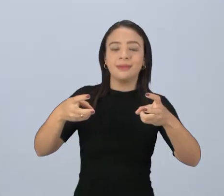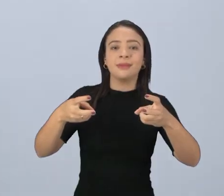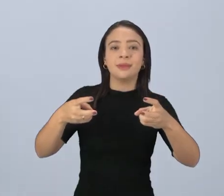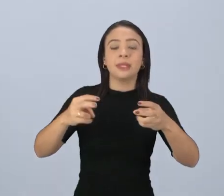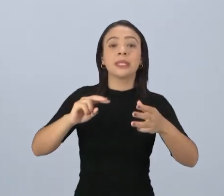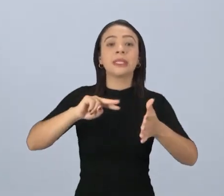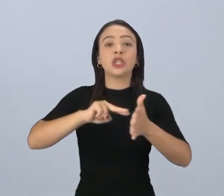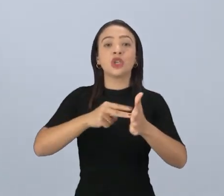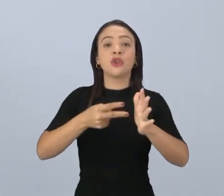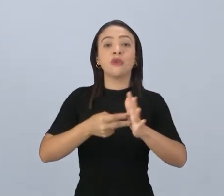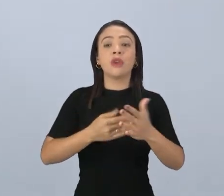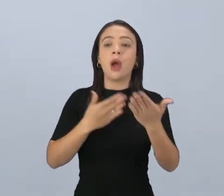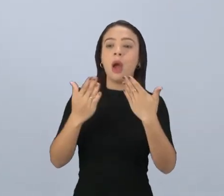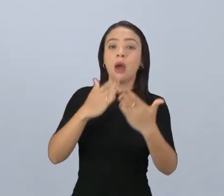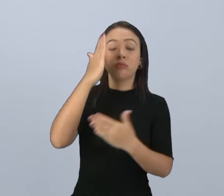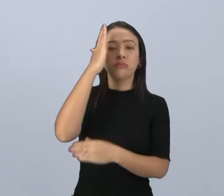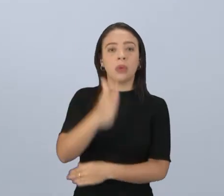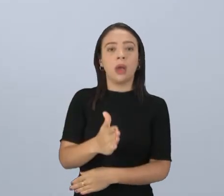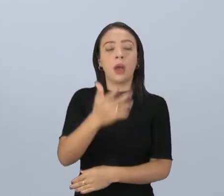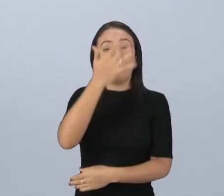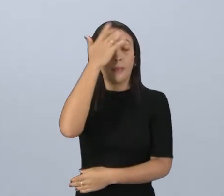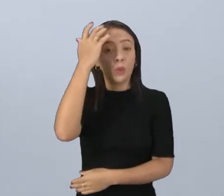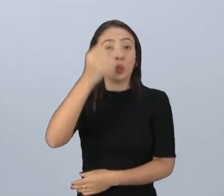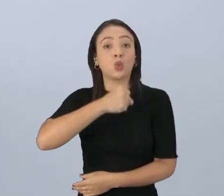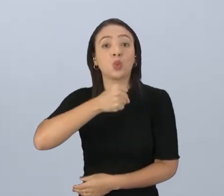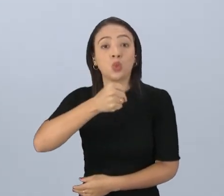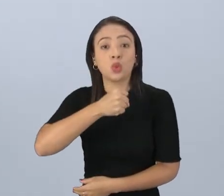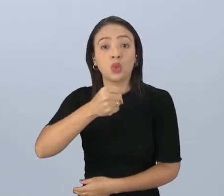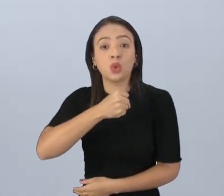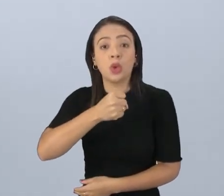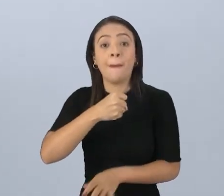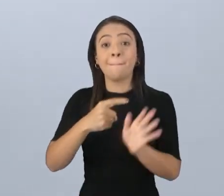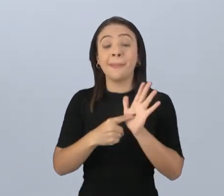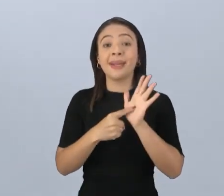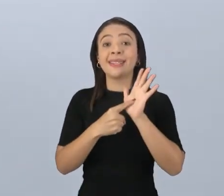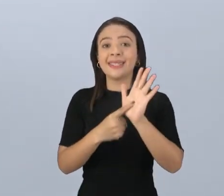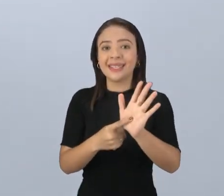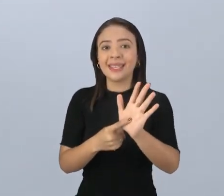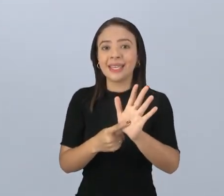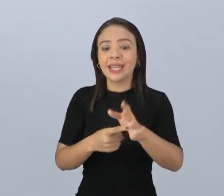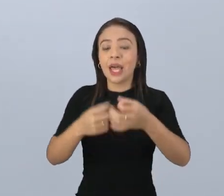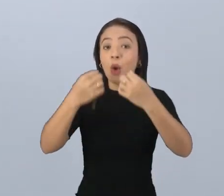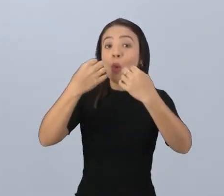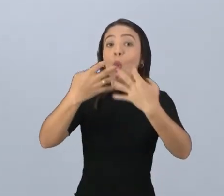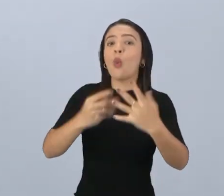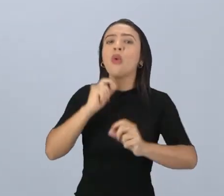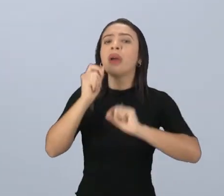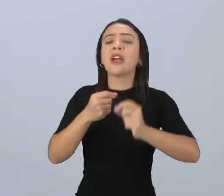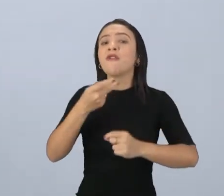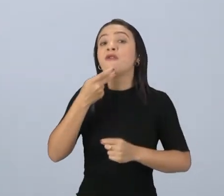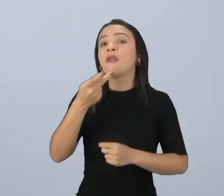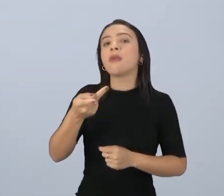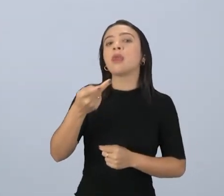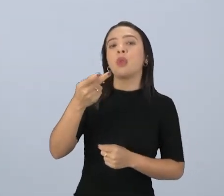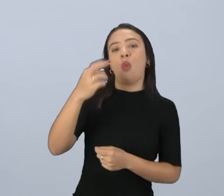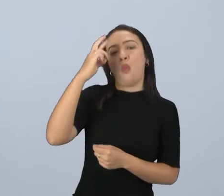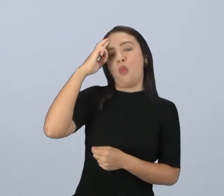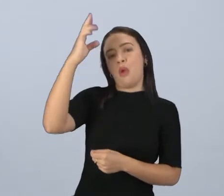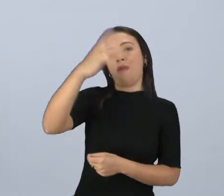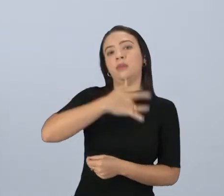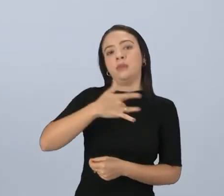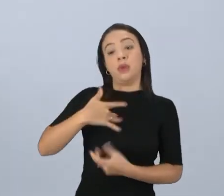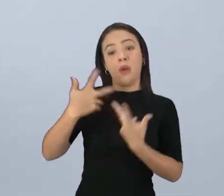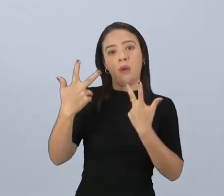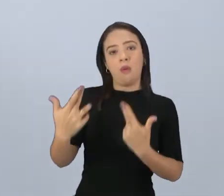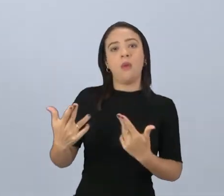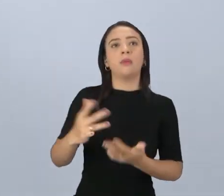do discurso direto, quando o jornalista coloca a fala do secretário, tal como fora dito. Agora, vamos ver o